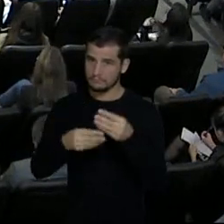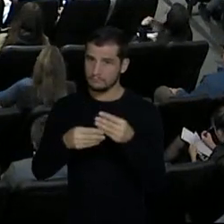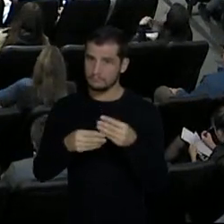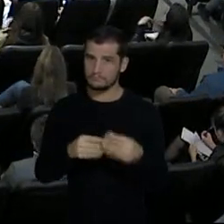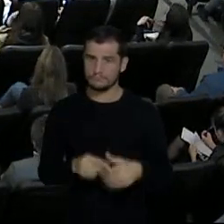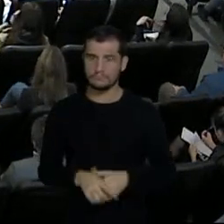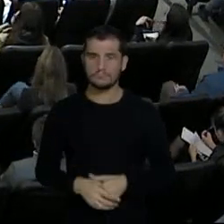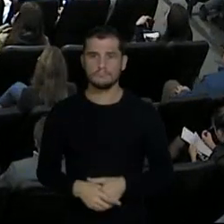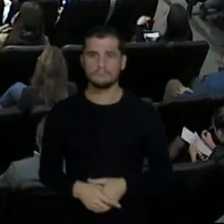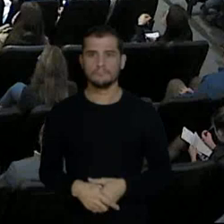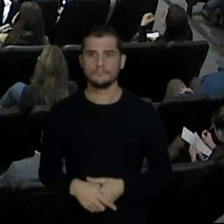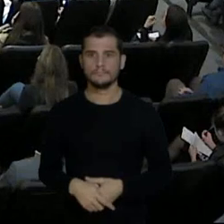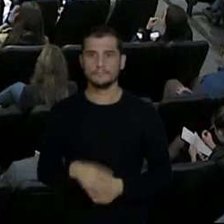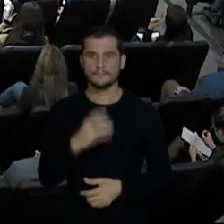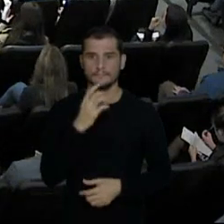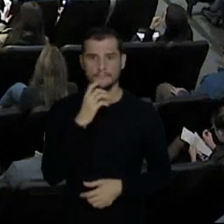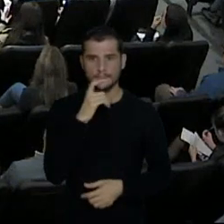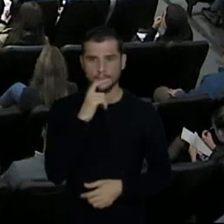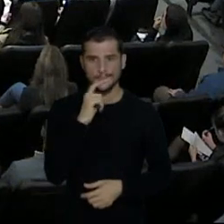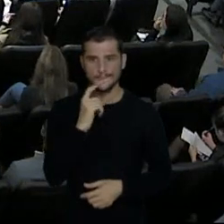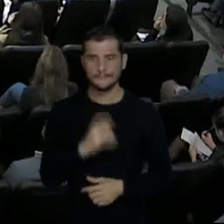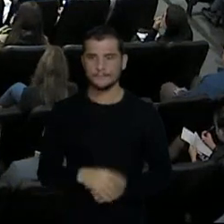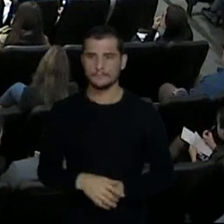Fabi vem